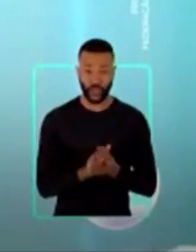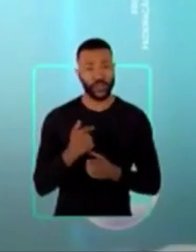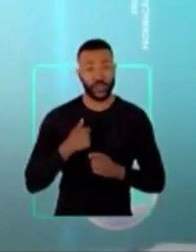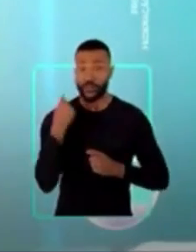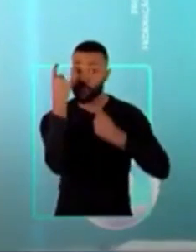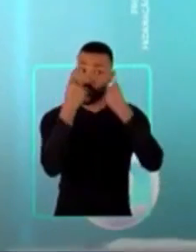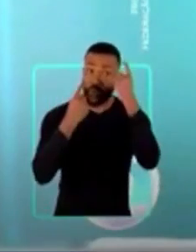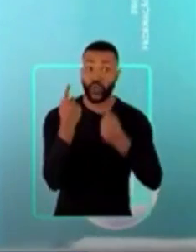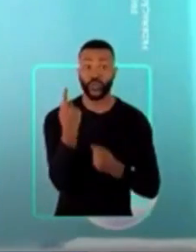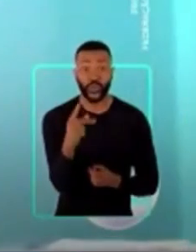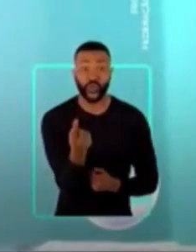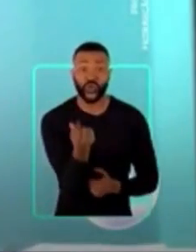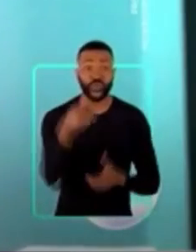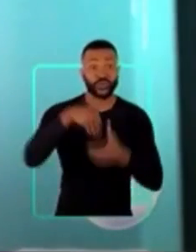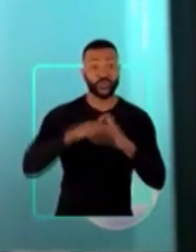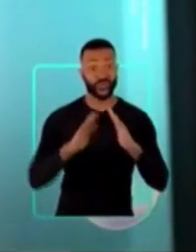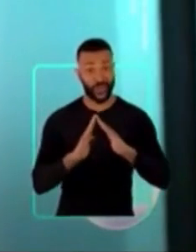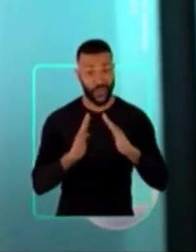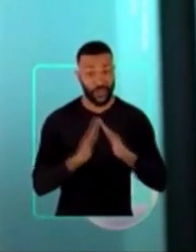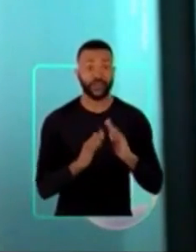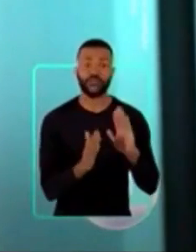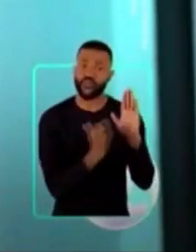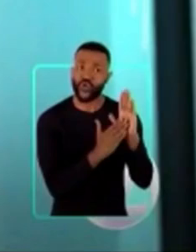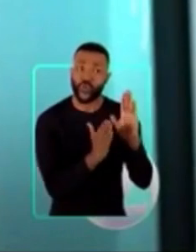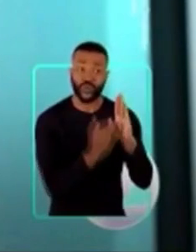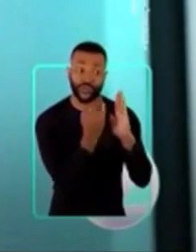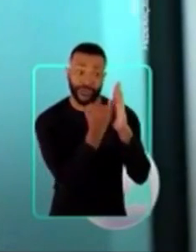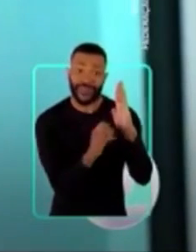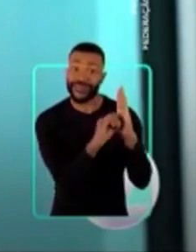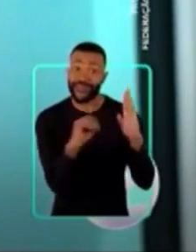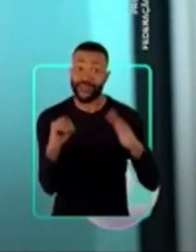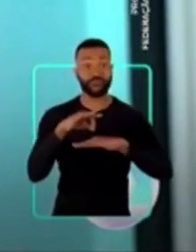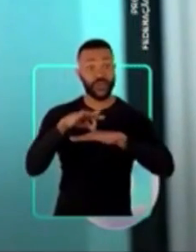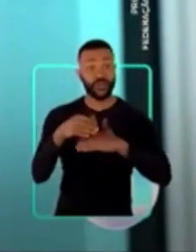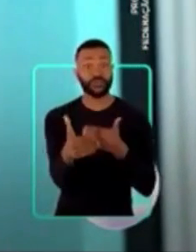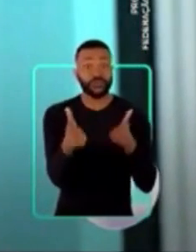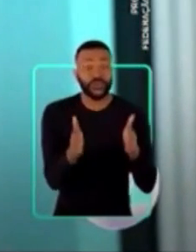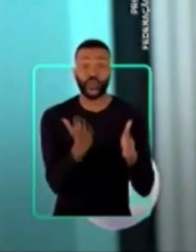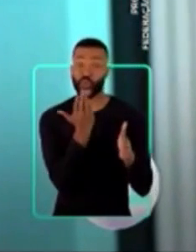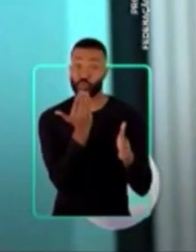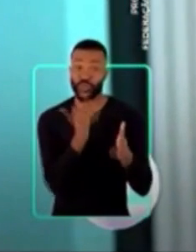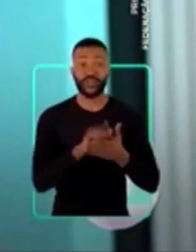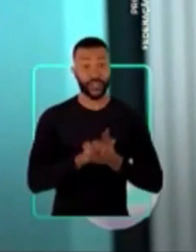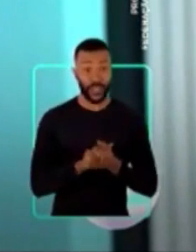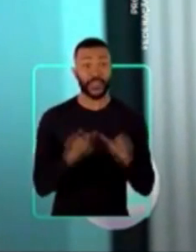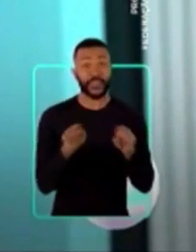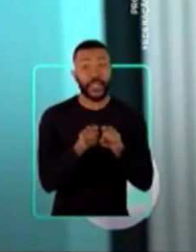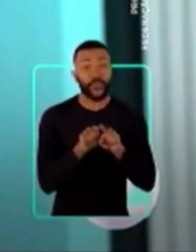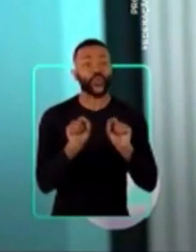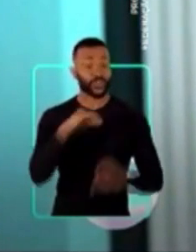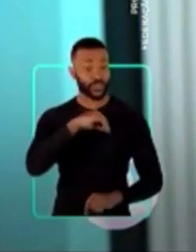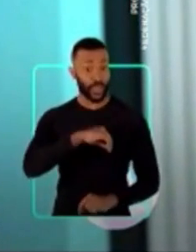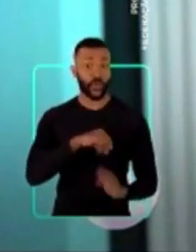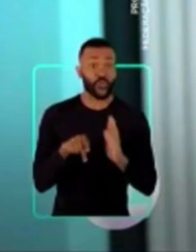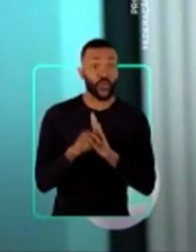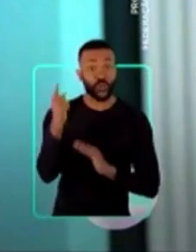estou preocupado com seu orçamento doméstico e propus zerar o ICMS da carne da cesta básica e aumentar o